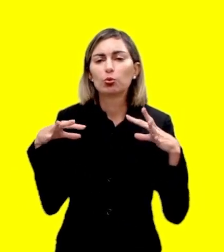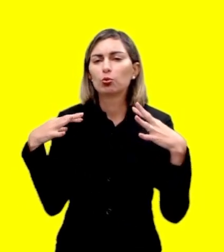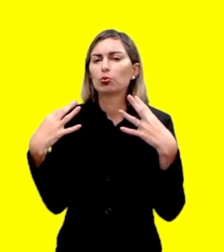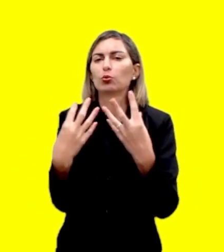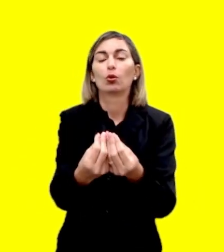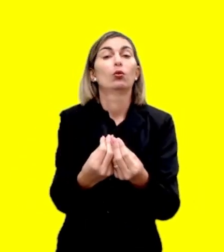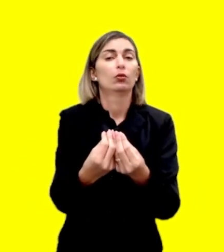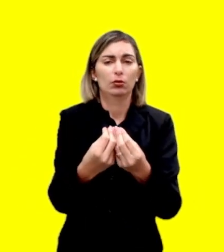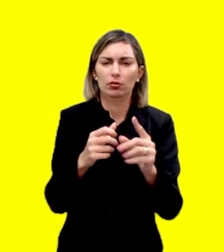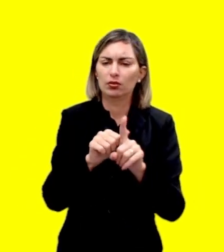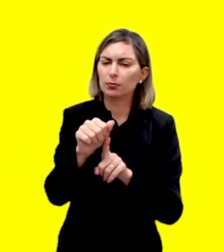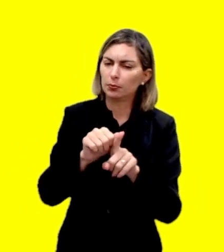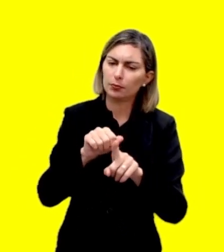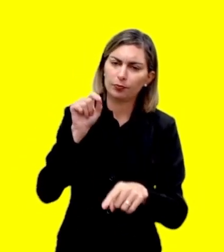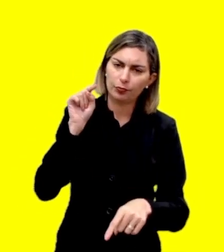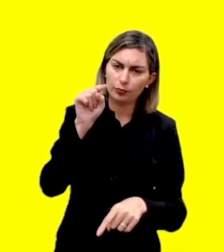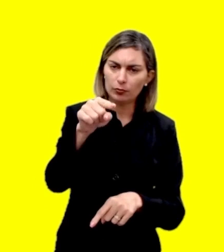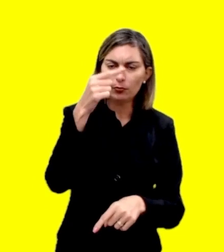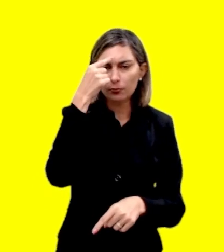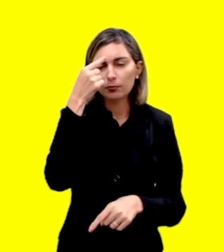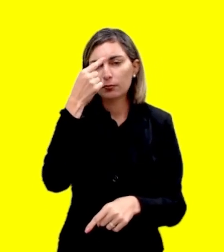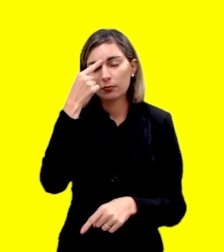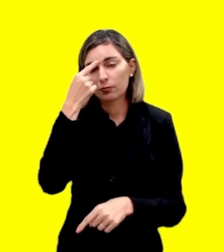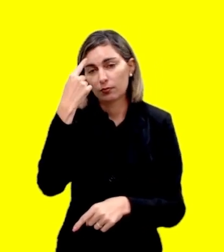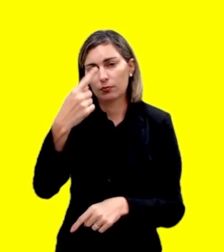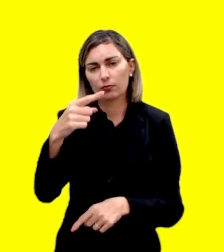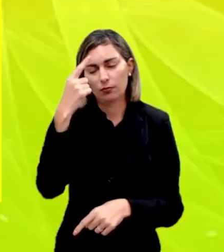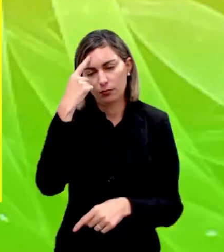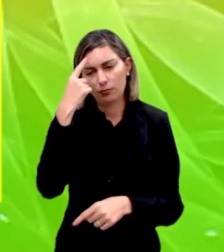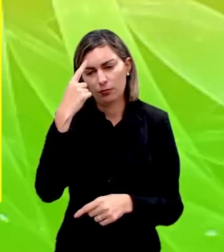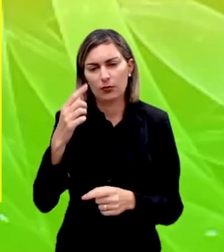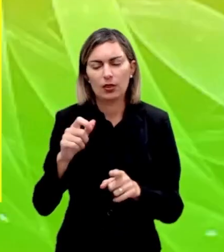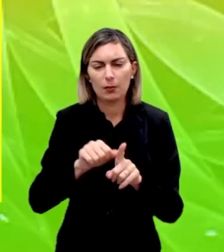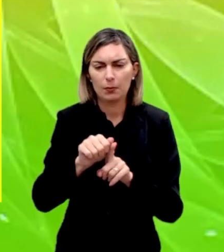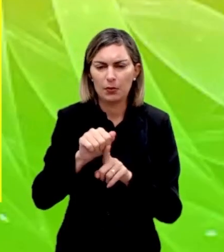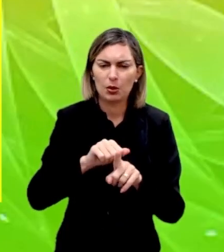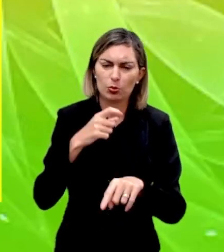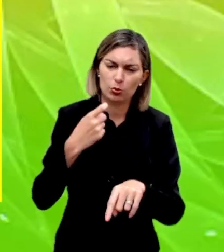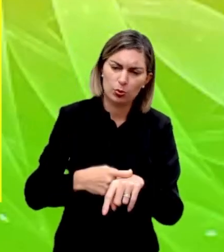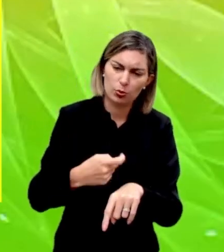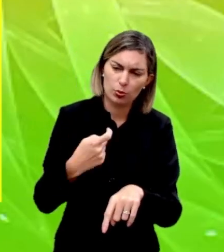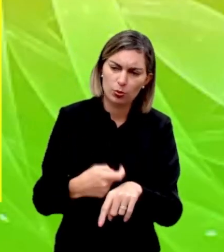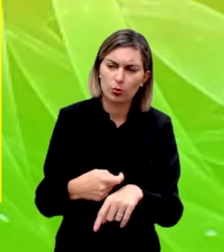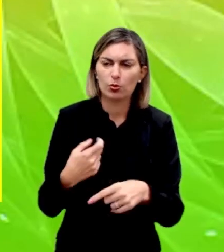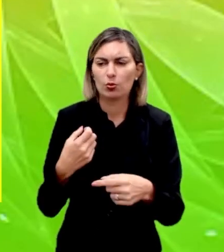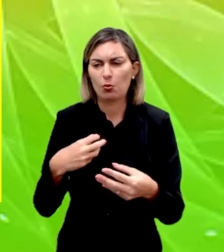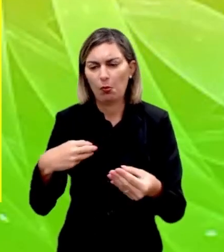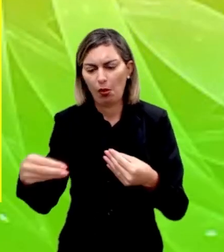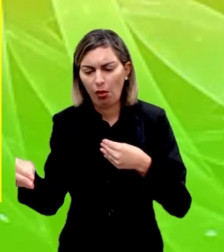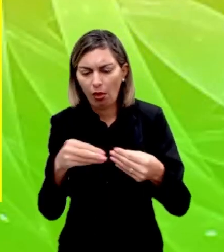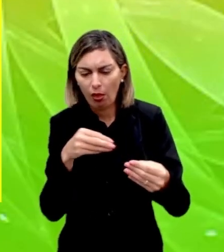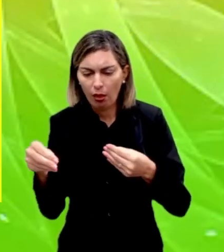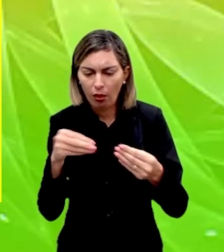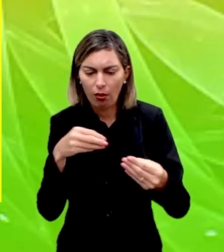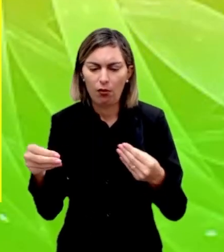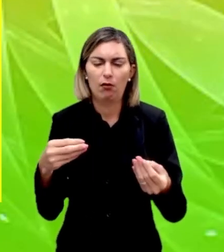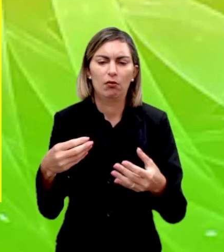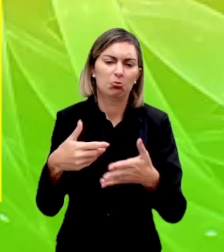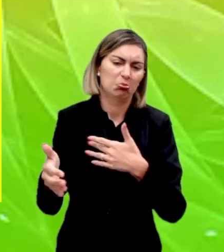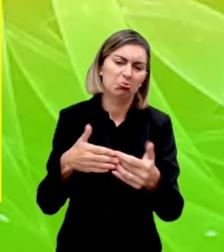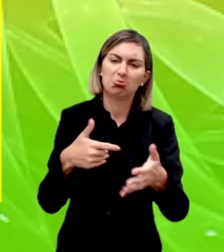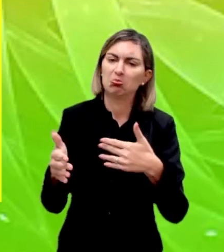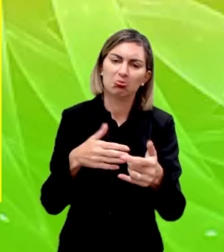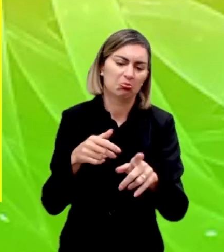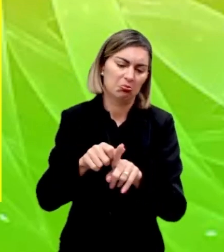os plásticos que você pensar na sua cabeça aí, plástico duro, plástico mole, plástico em fio, qualquer plástico